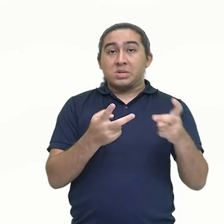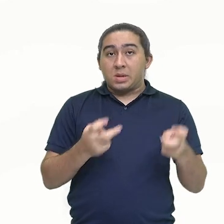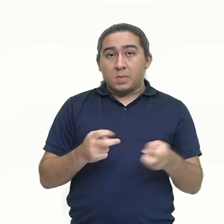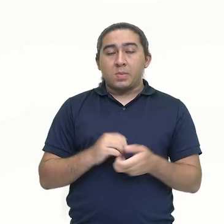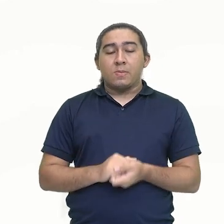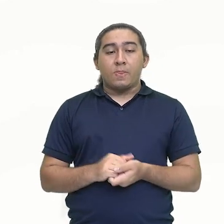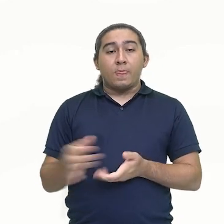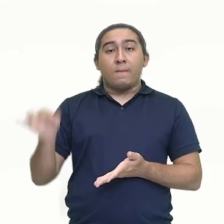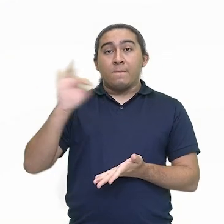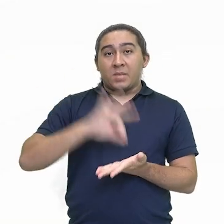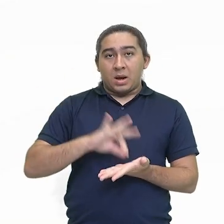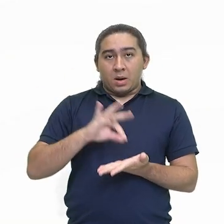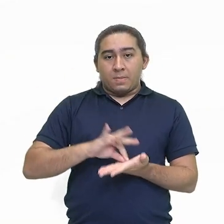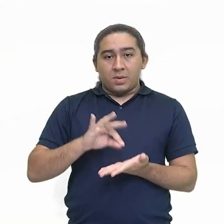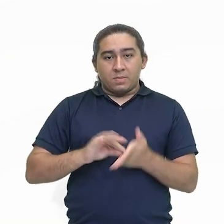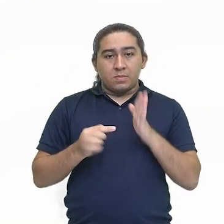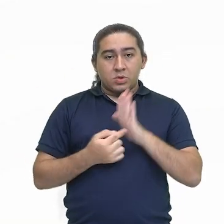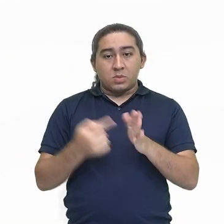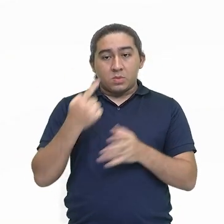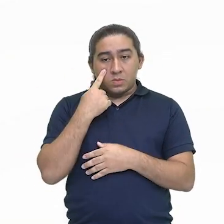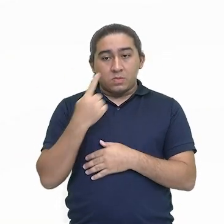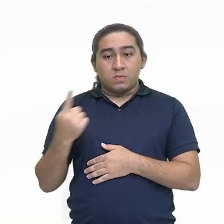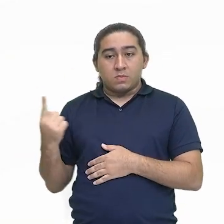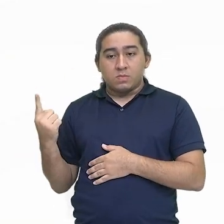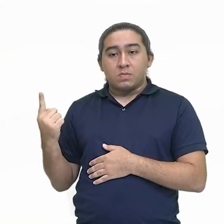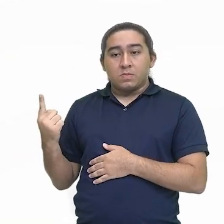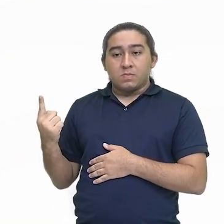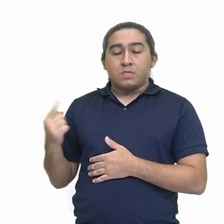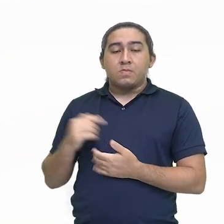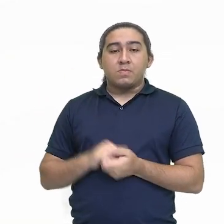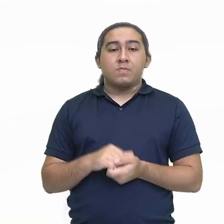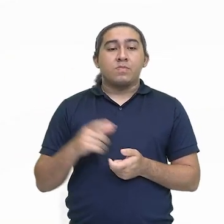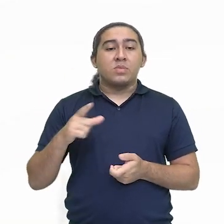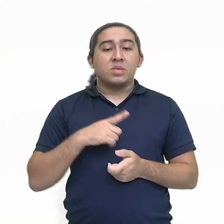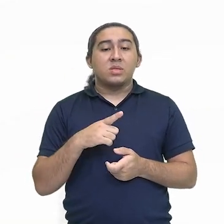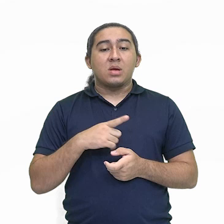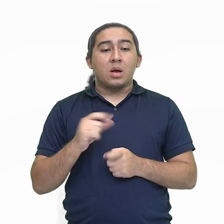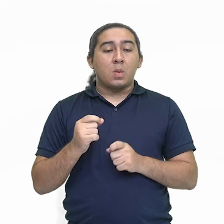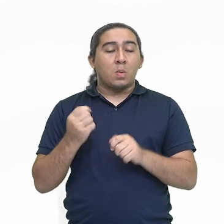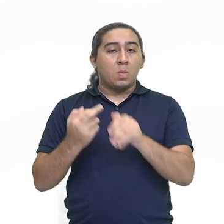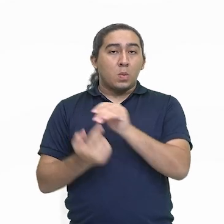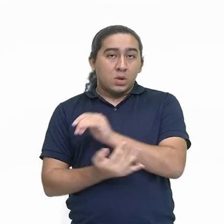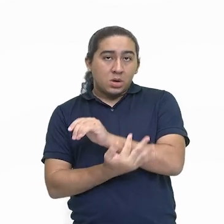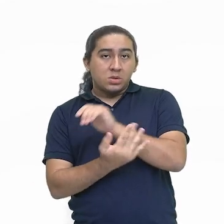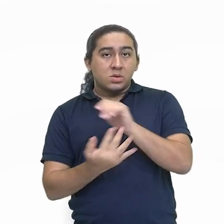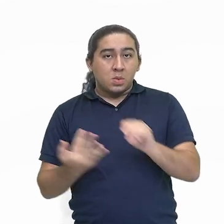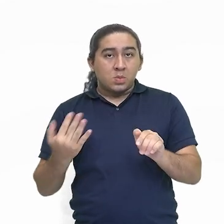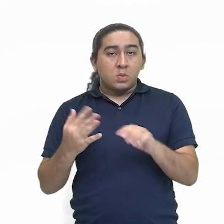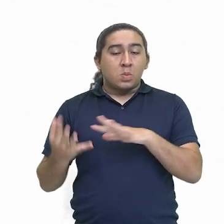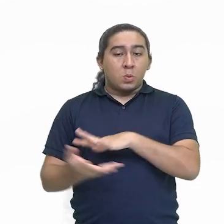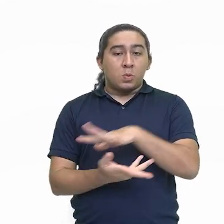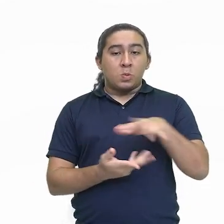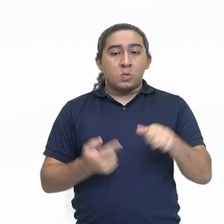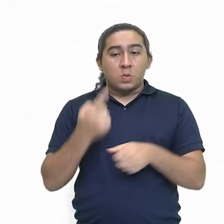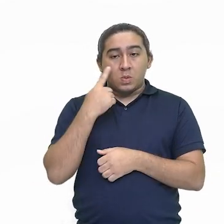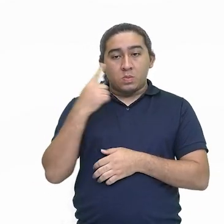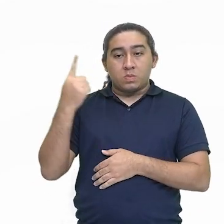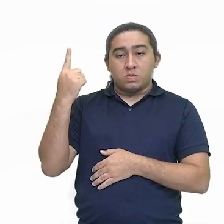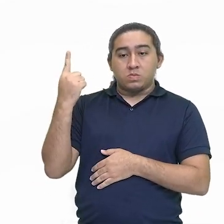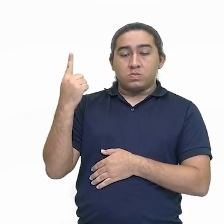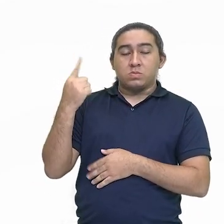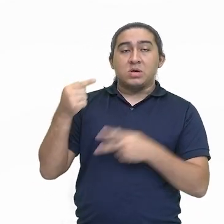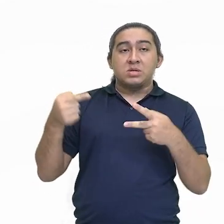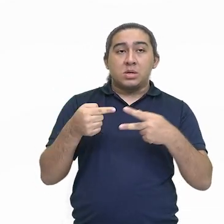Nesse mapinha que eu vou mostrar aí para vocês, olha, a gente tem esses fluxos migratórios no mundo, né? E essas setas, elas estão